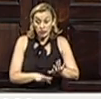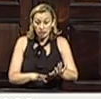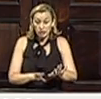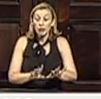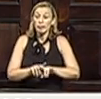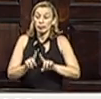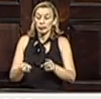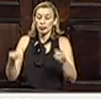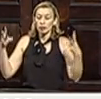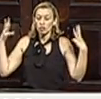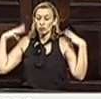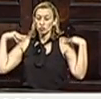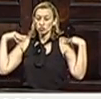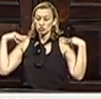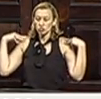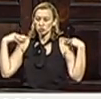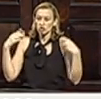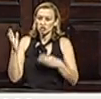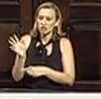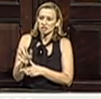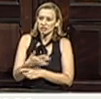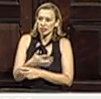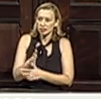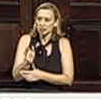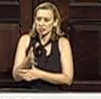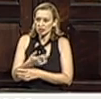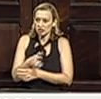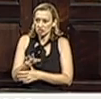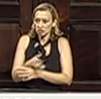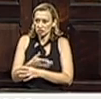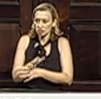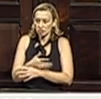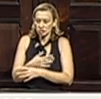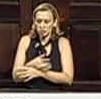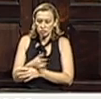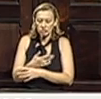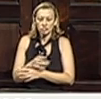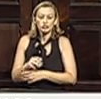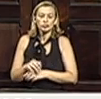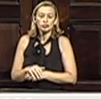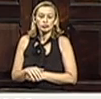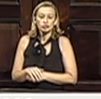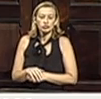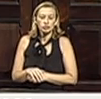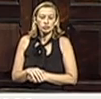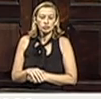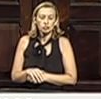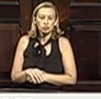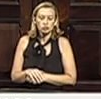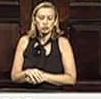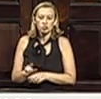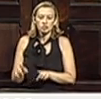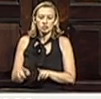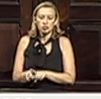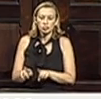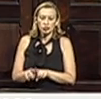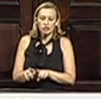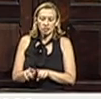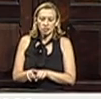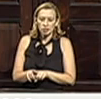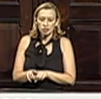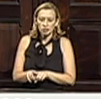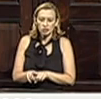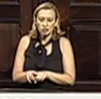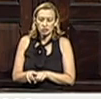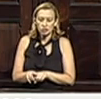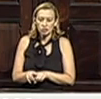de ambulância, taxistas profissionais reconhecidos pela lei federal, bem como aqueles que se encontram em contrato celebrado pelas empresas de